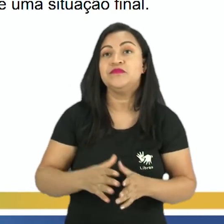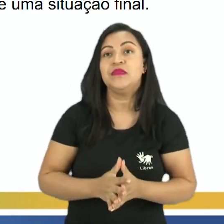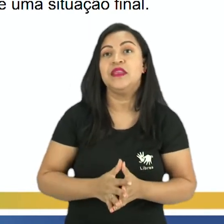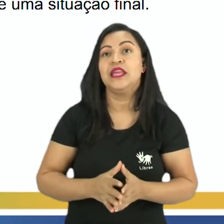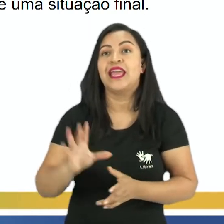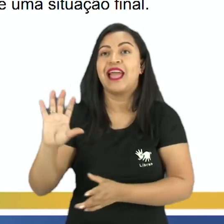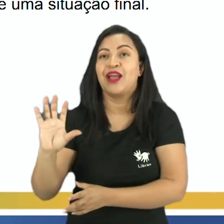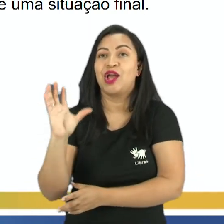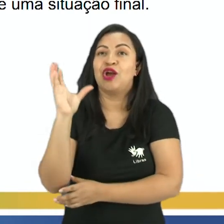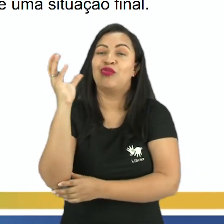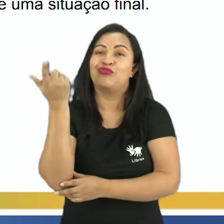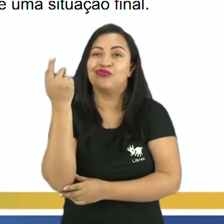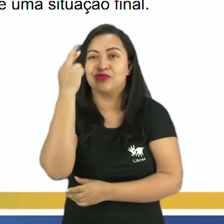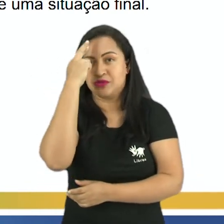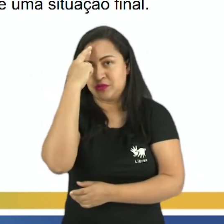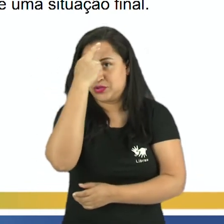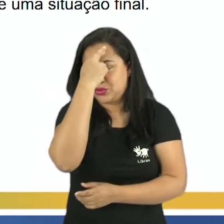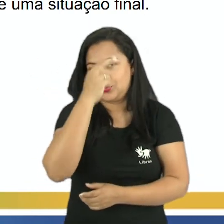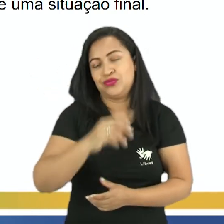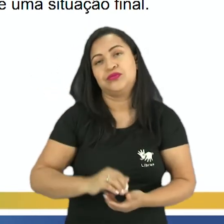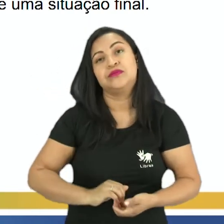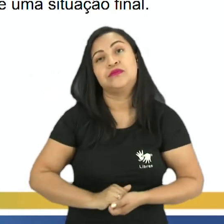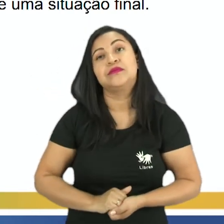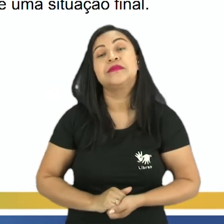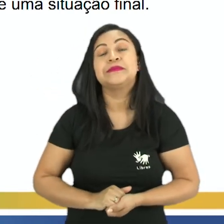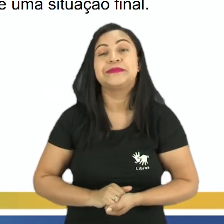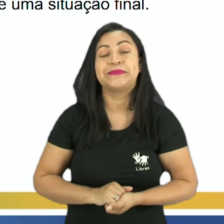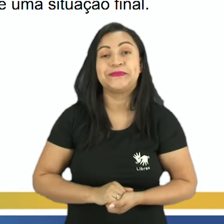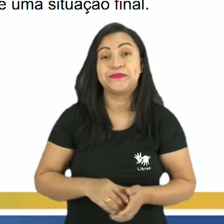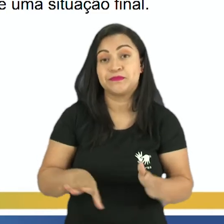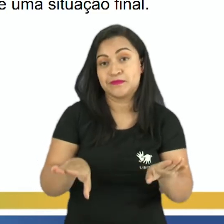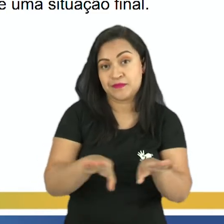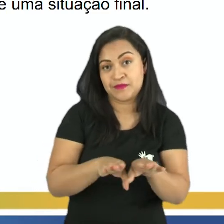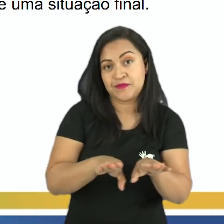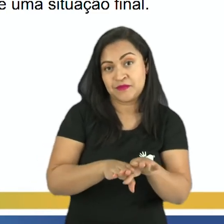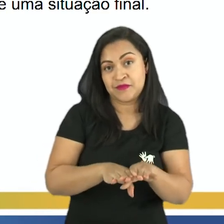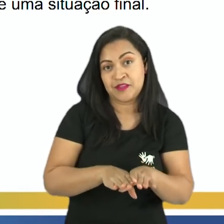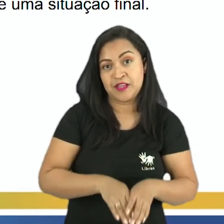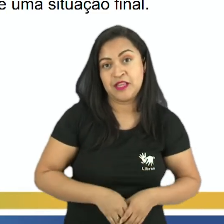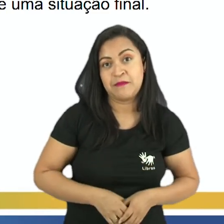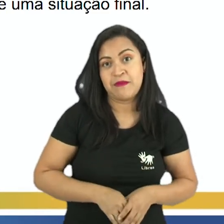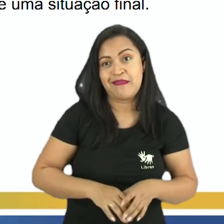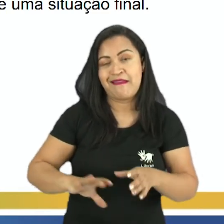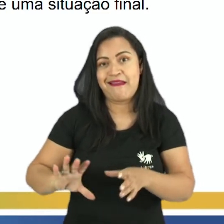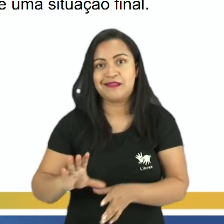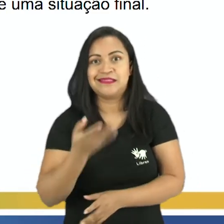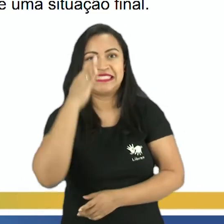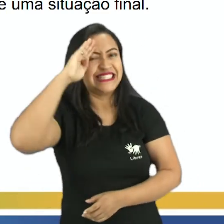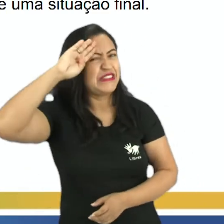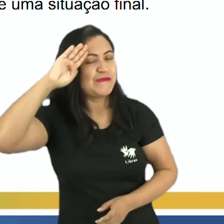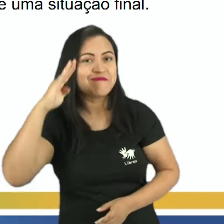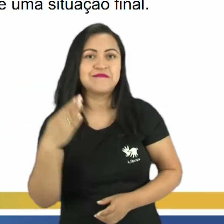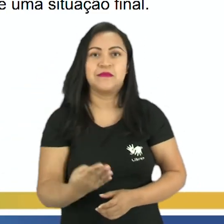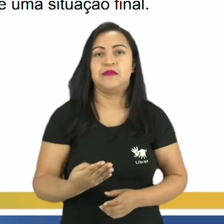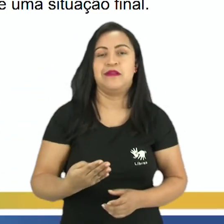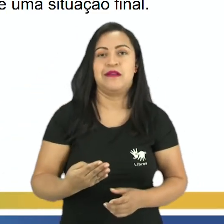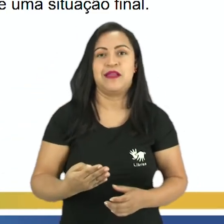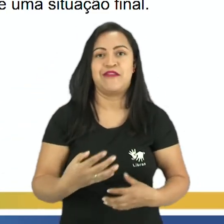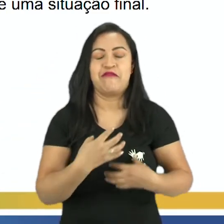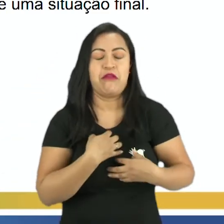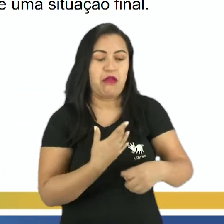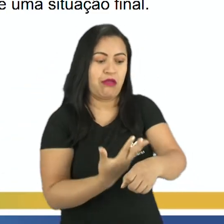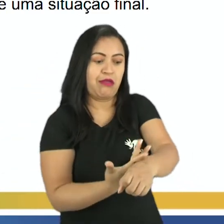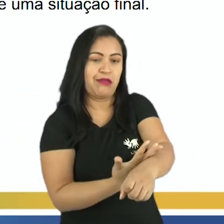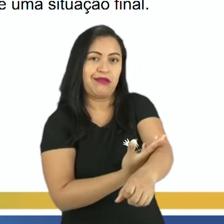as peripécias da peça, tudo aquilo que vai acontecer. Tem também o clímax, que é o momento de maior tensão, que a gente